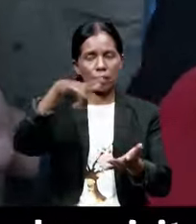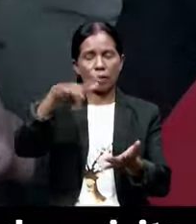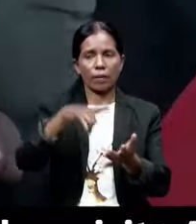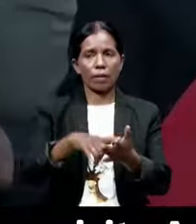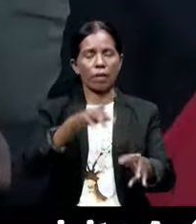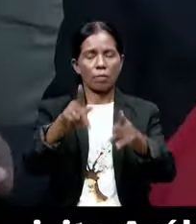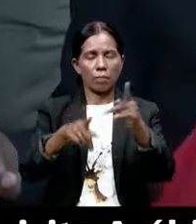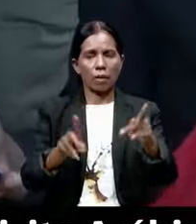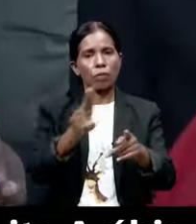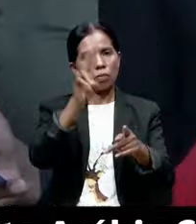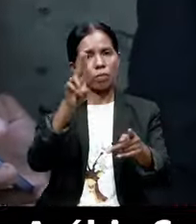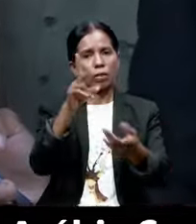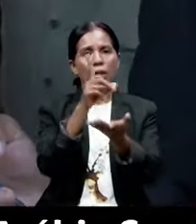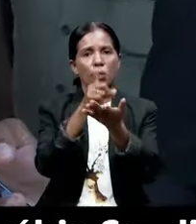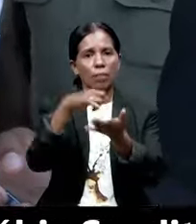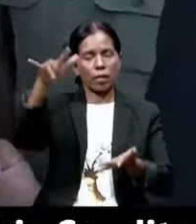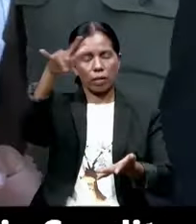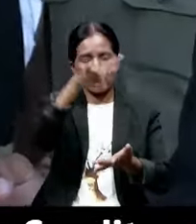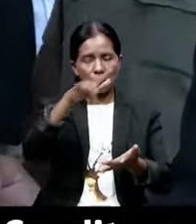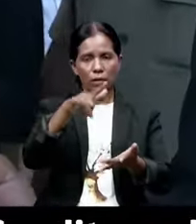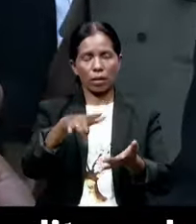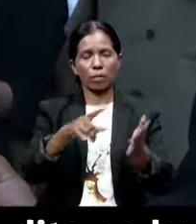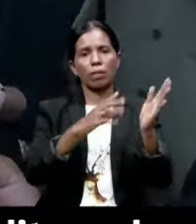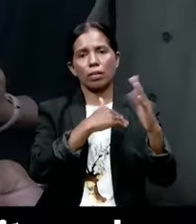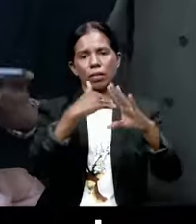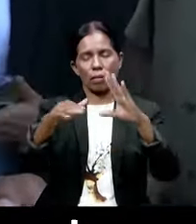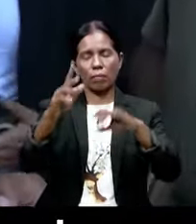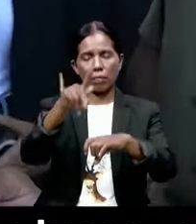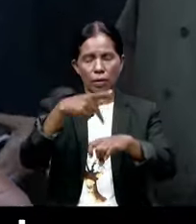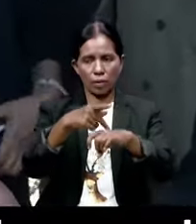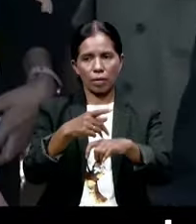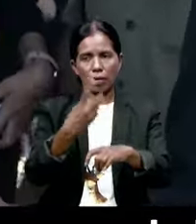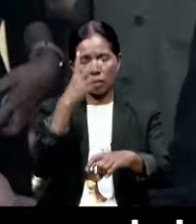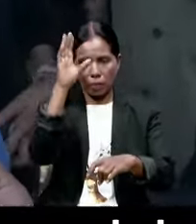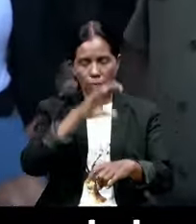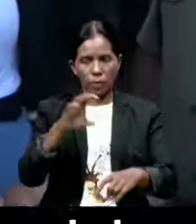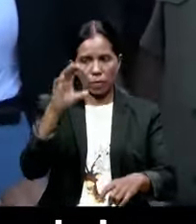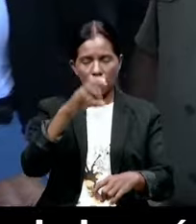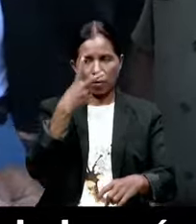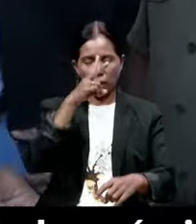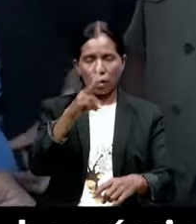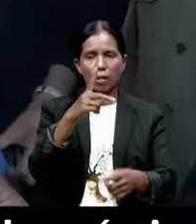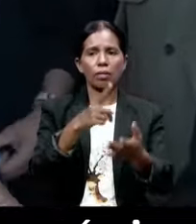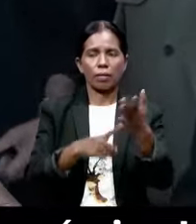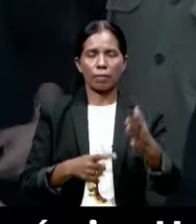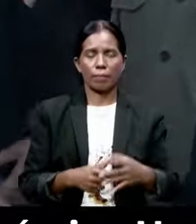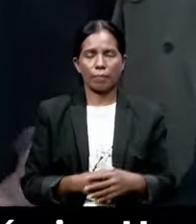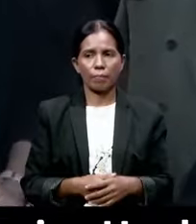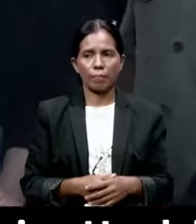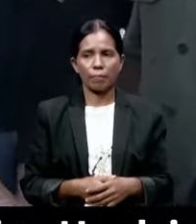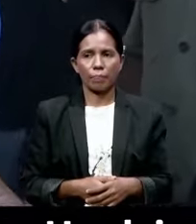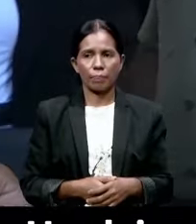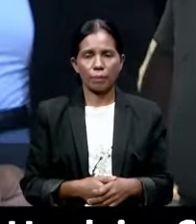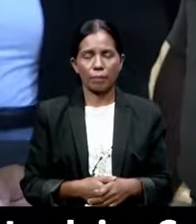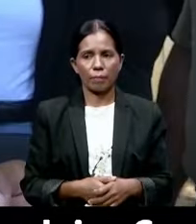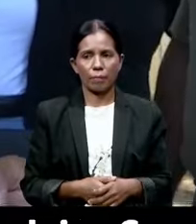Também, a altura para captura a moça, e ela tem que sair. Se não for sair, mas pronto, não é questão de você buscar para atuar em tudo. Ministro, considera a minha